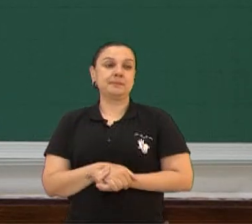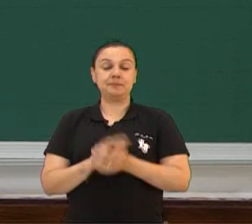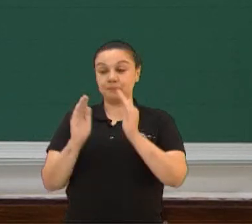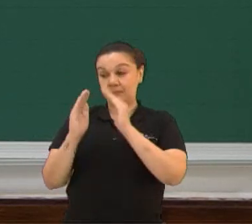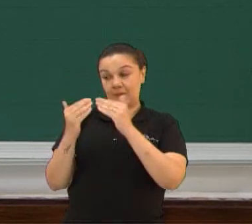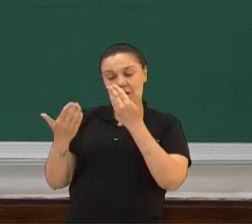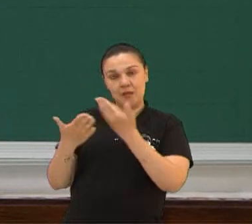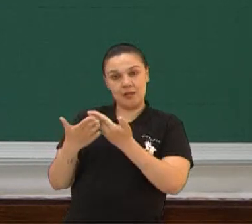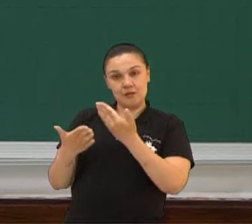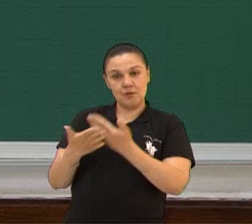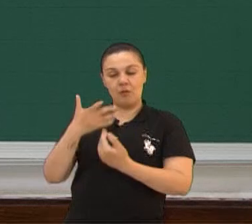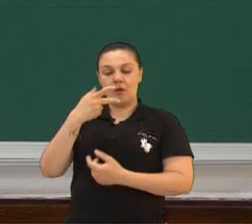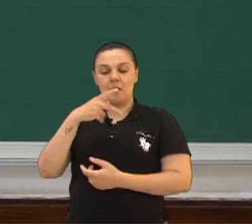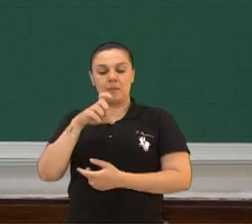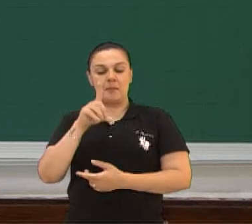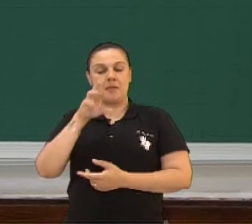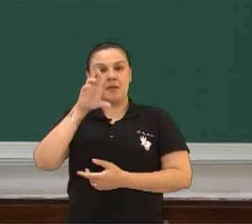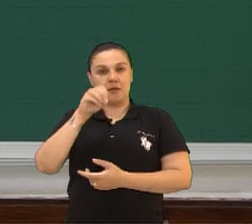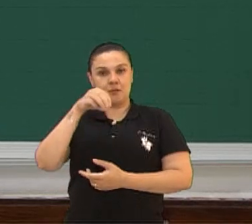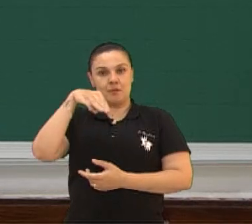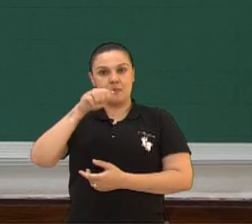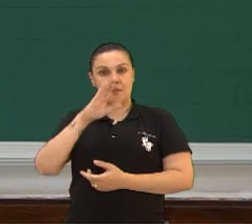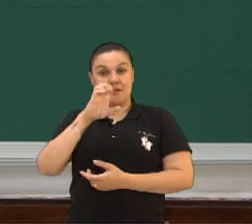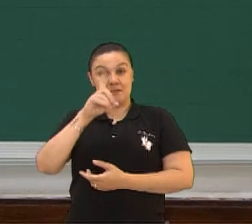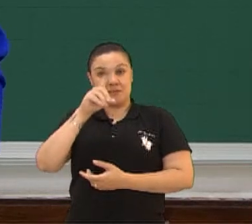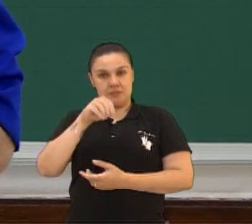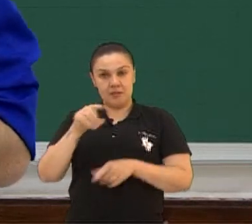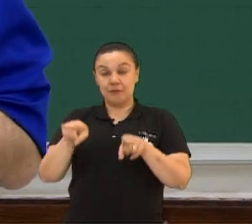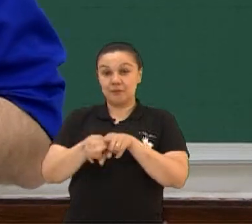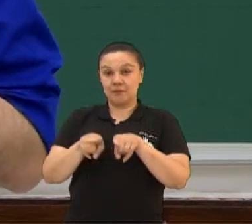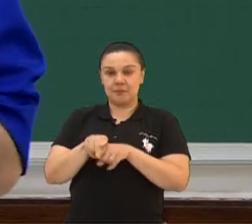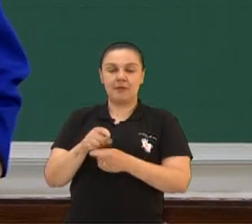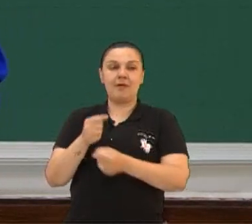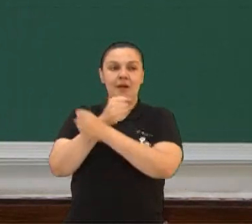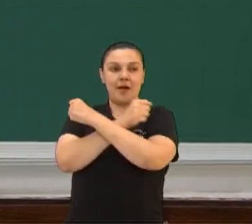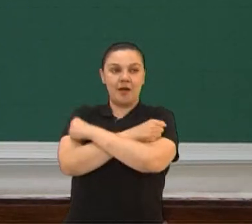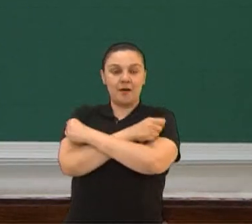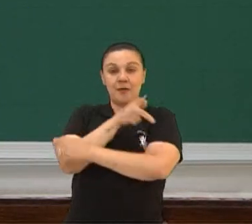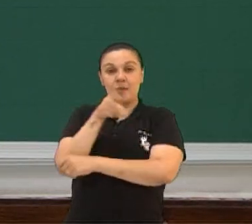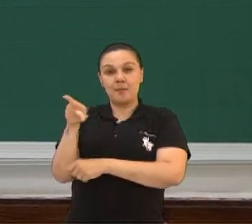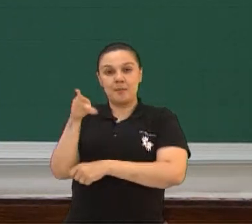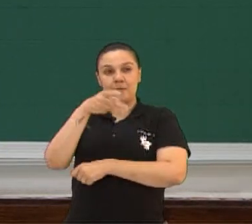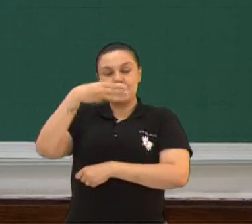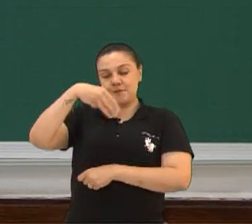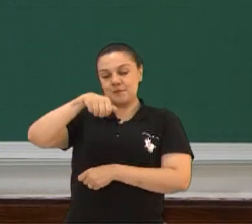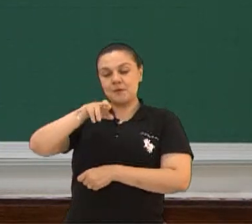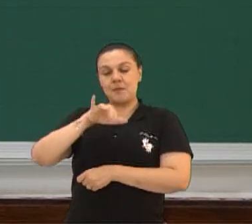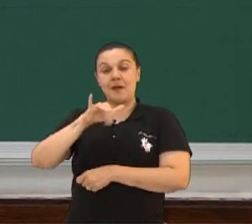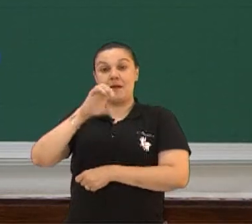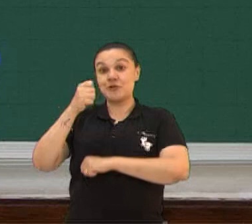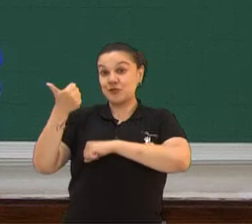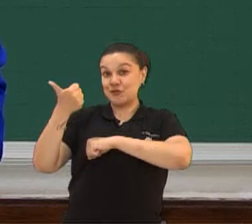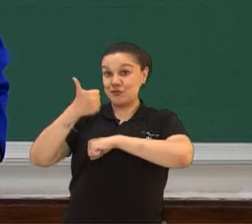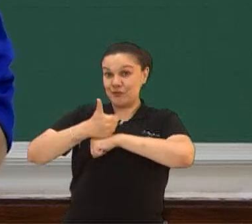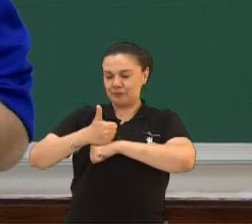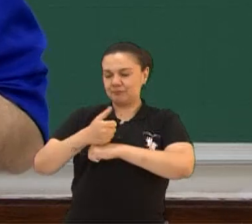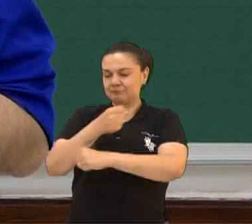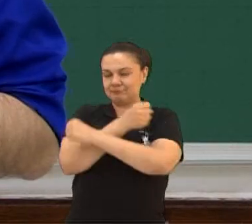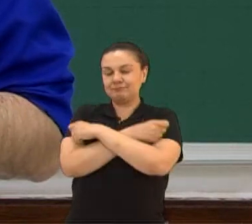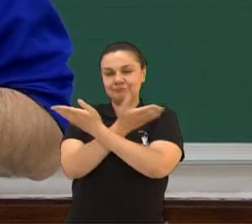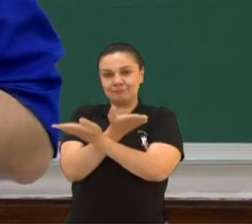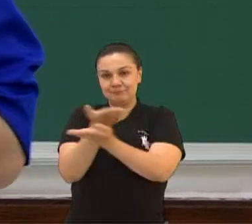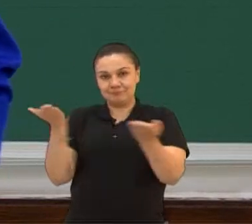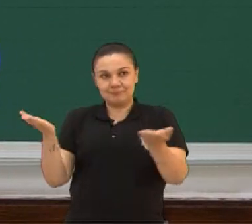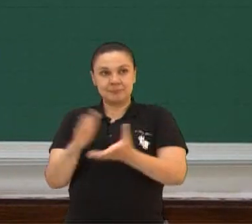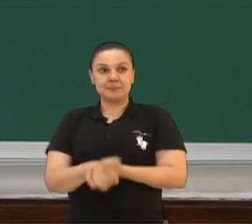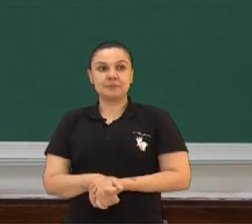Colégio Estadual Pedro Macedo, acompanhando a gente aqui. Manda um abraço para o professor Márcio, diretor Márcio, um abraço para